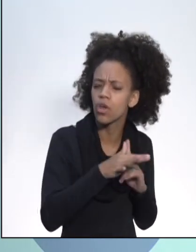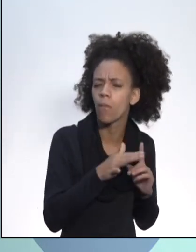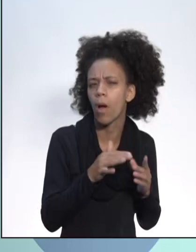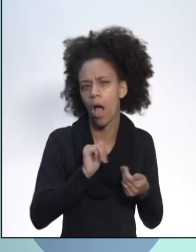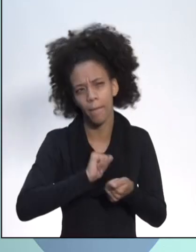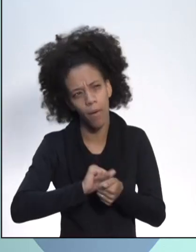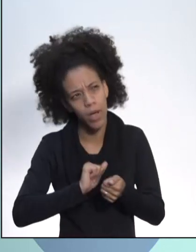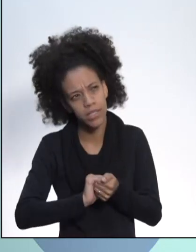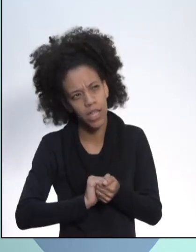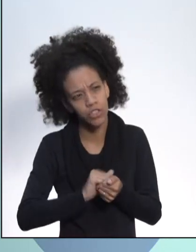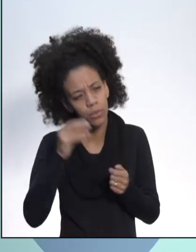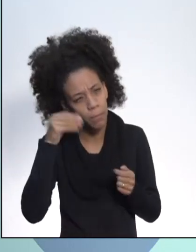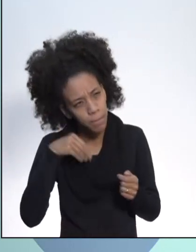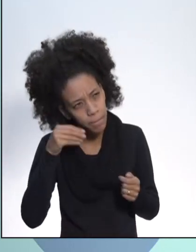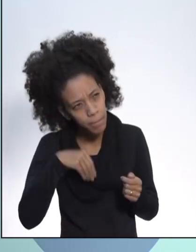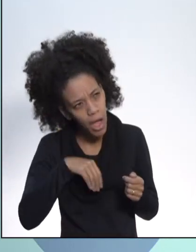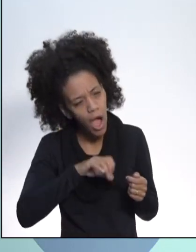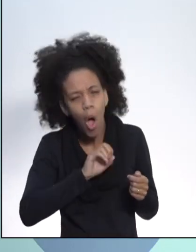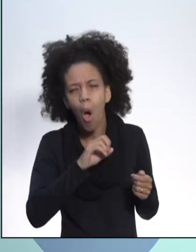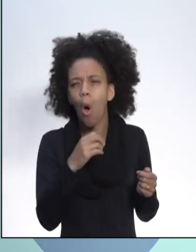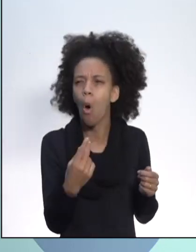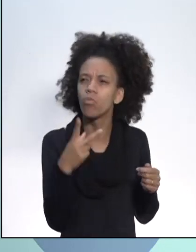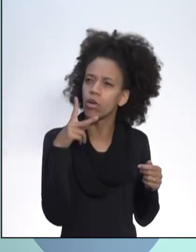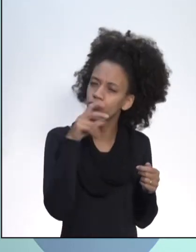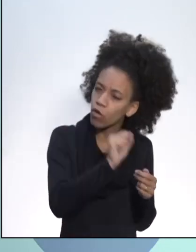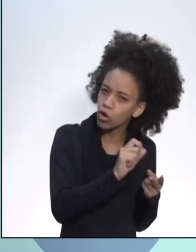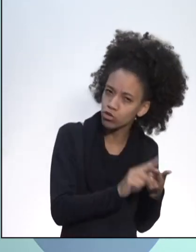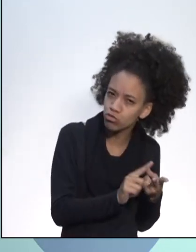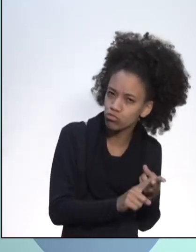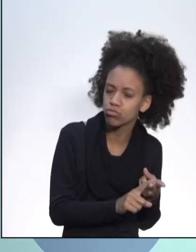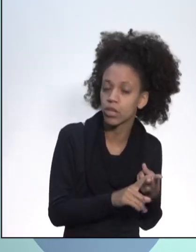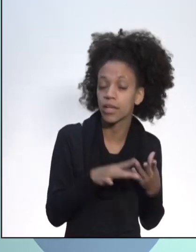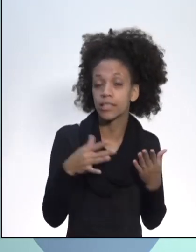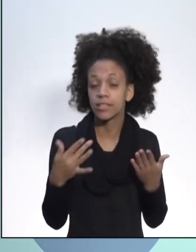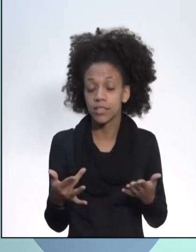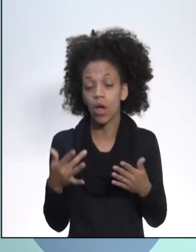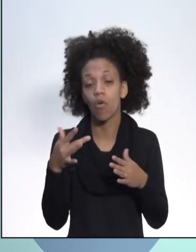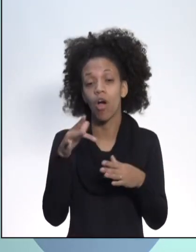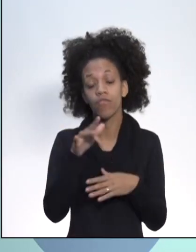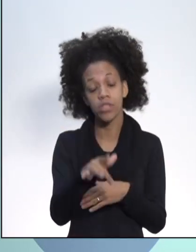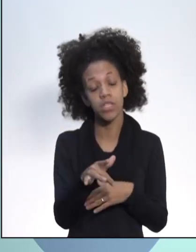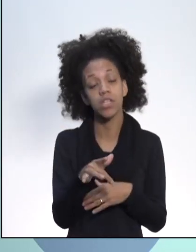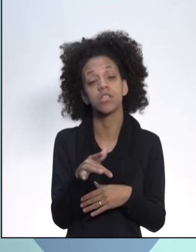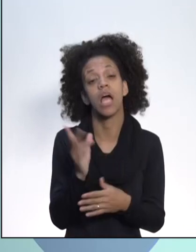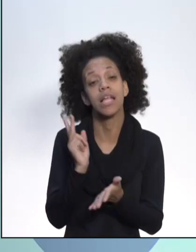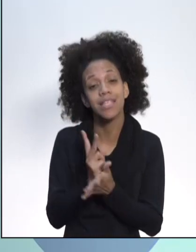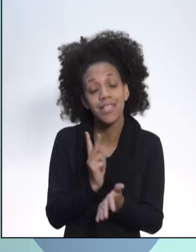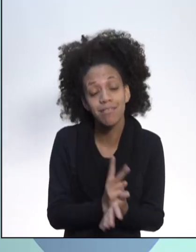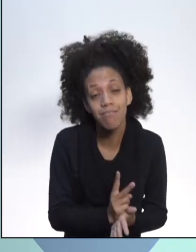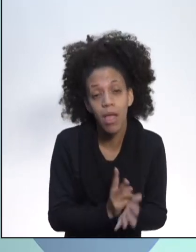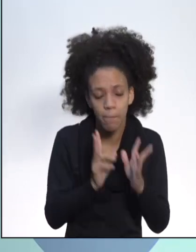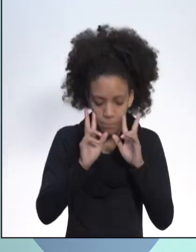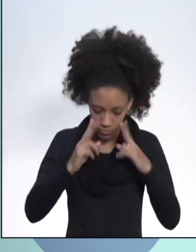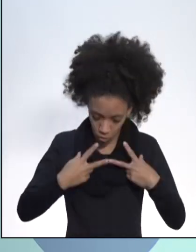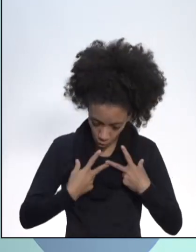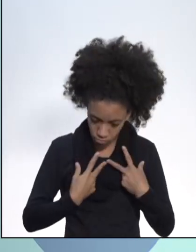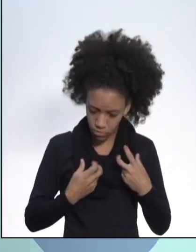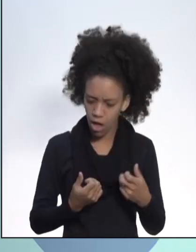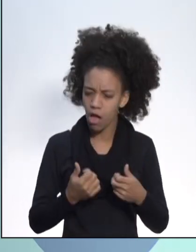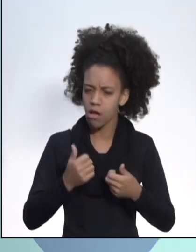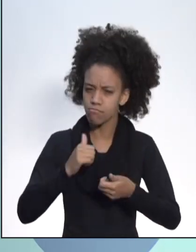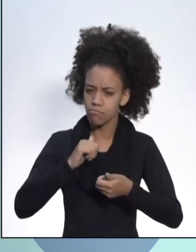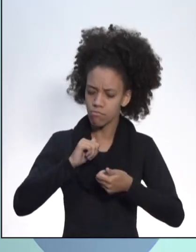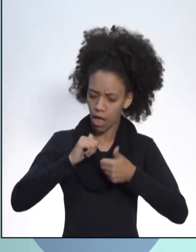qualidade, um ponto fraco meu ou é um ponto forte? Então, vocês precisam sempre olhar dessa forma. Façam essa